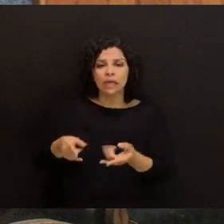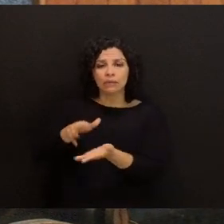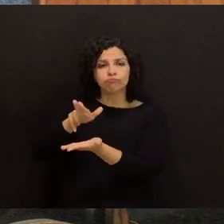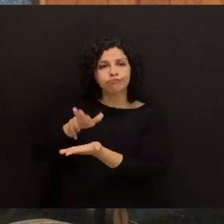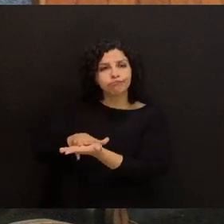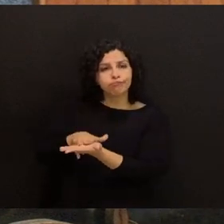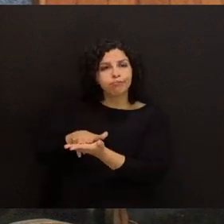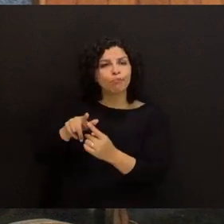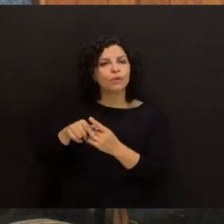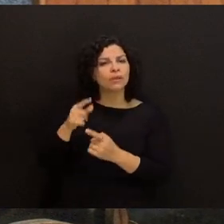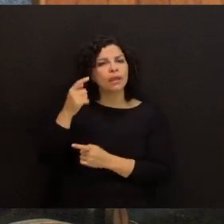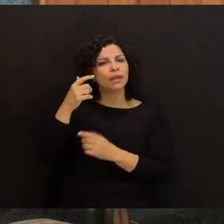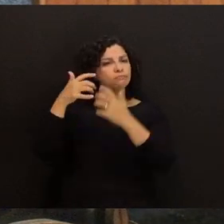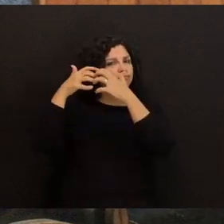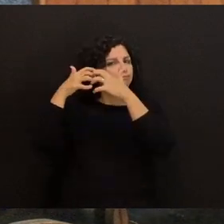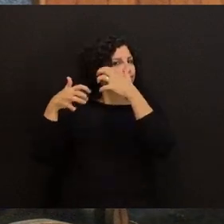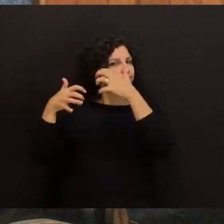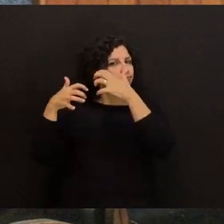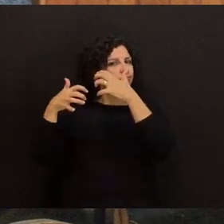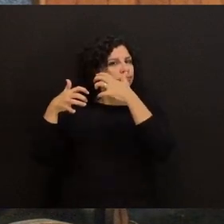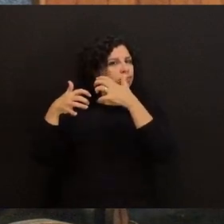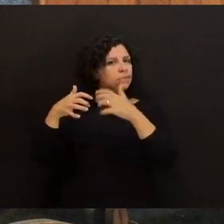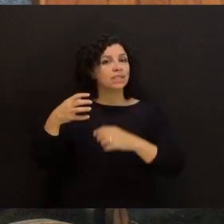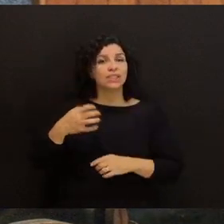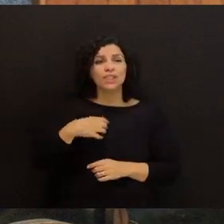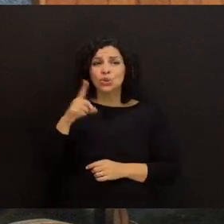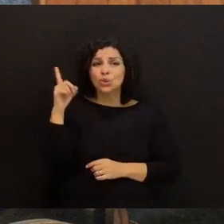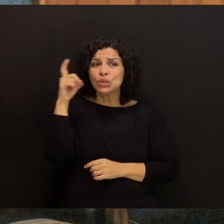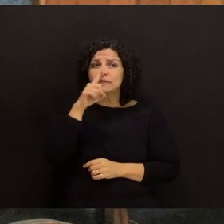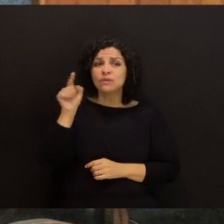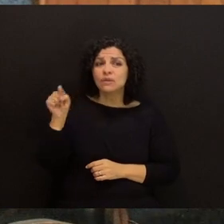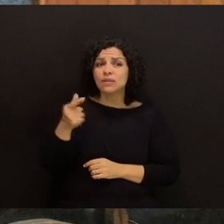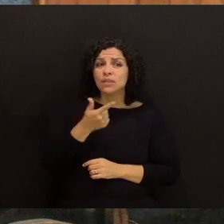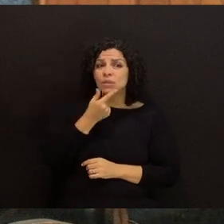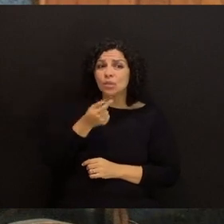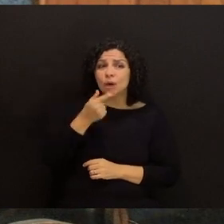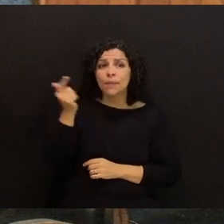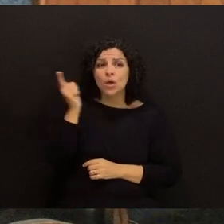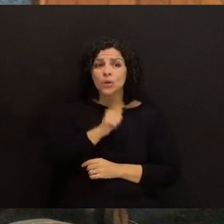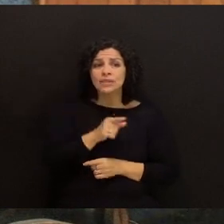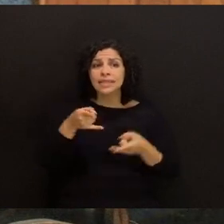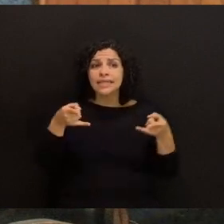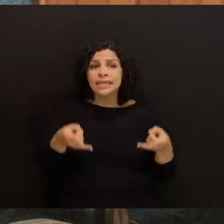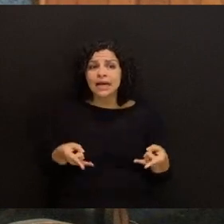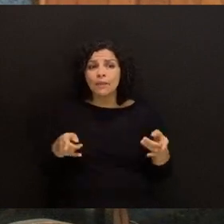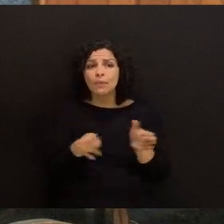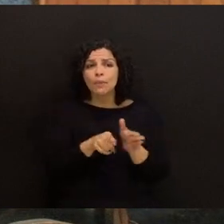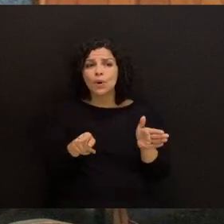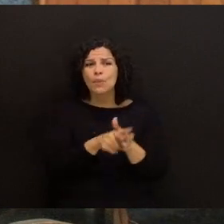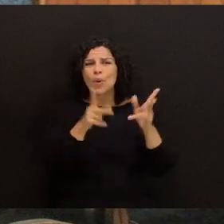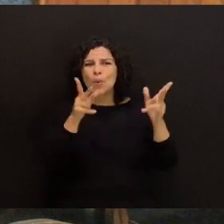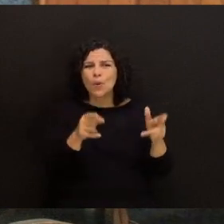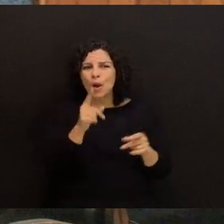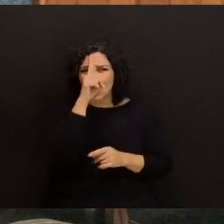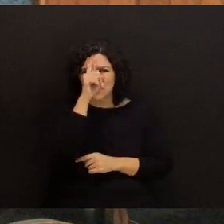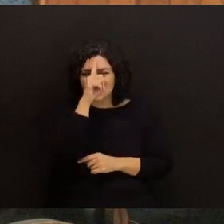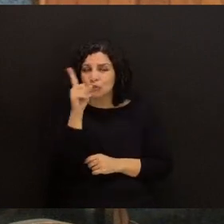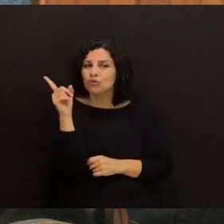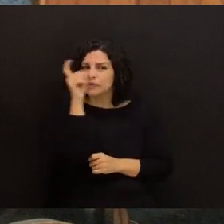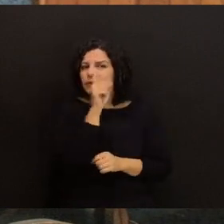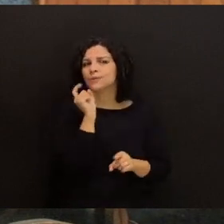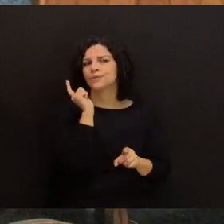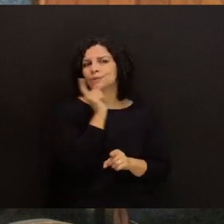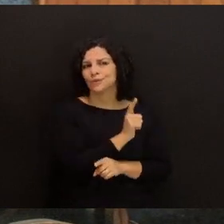tinha tido um AVC pensa na dificuldade de conseguir uma cama hospitalar que ele teve